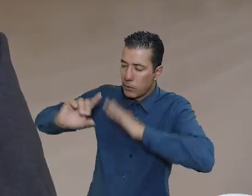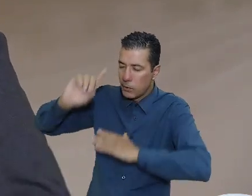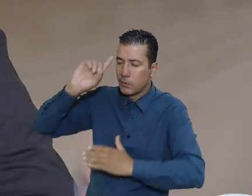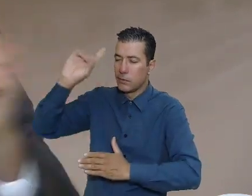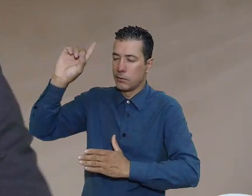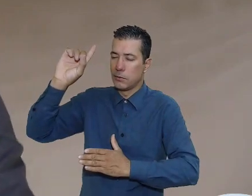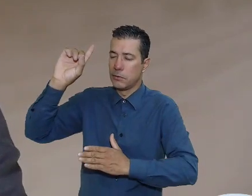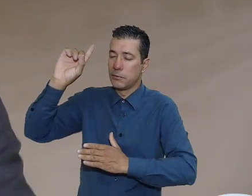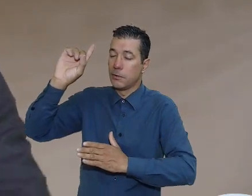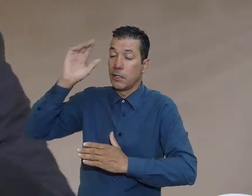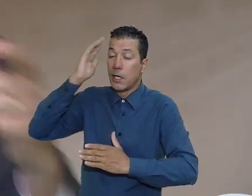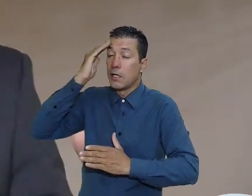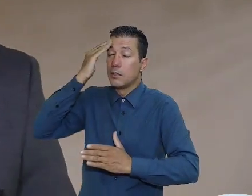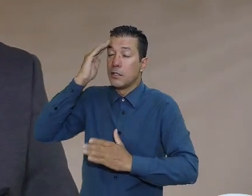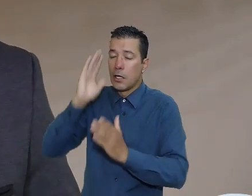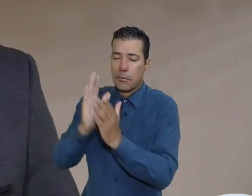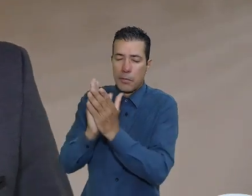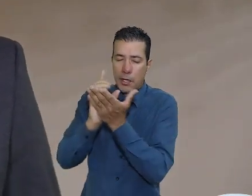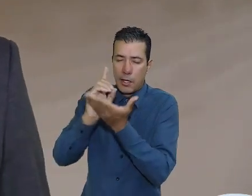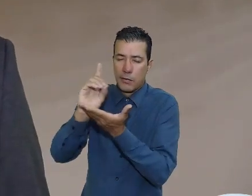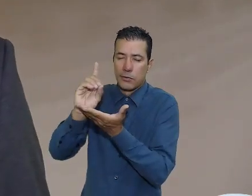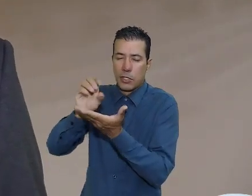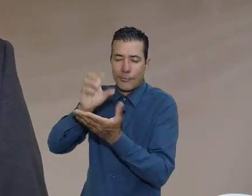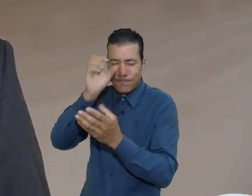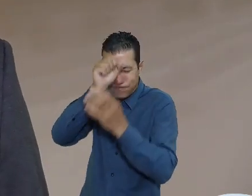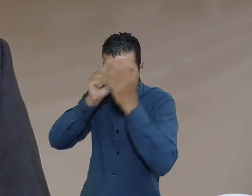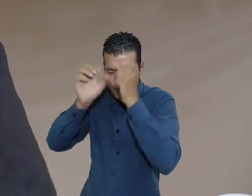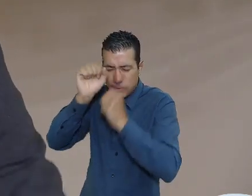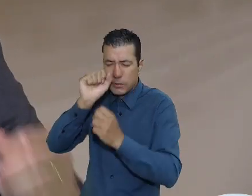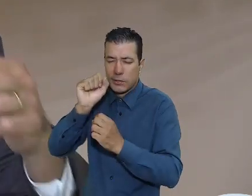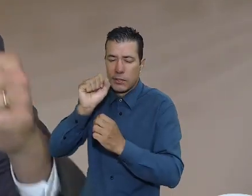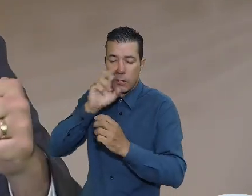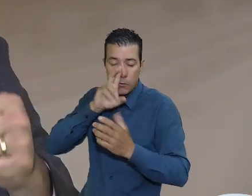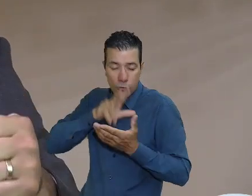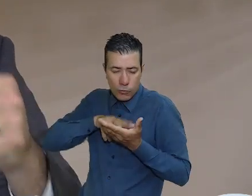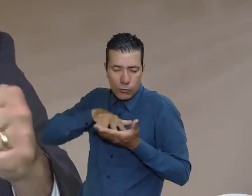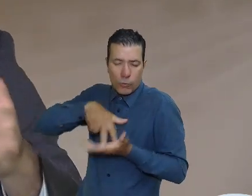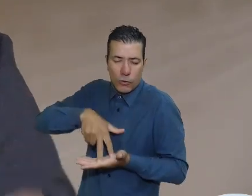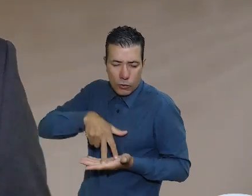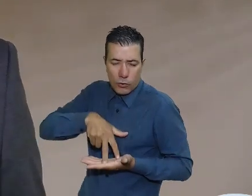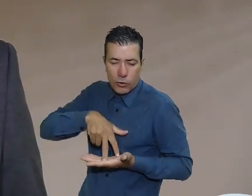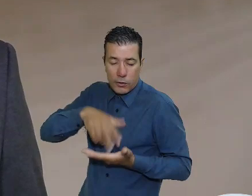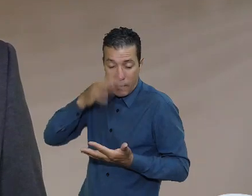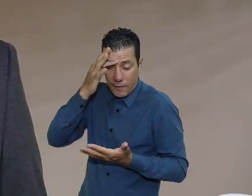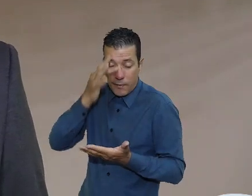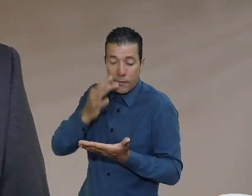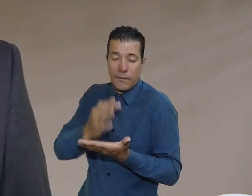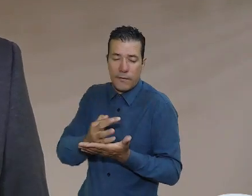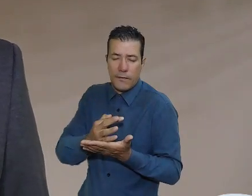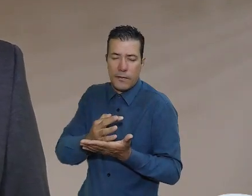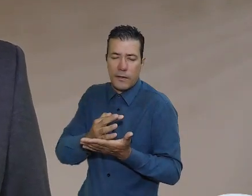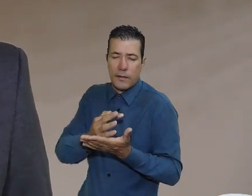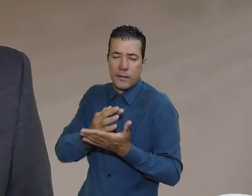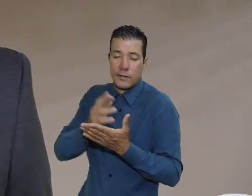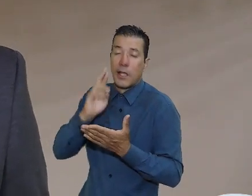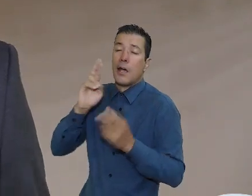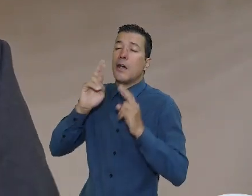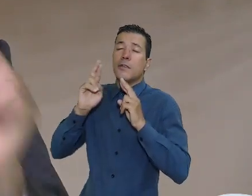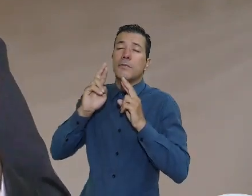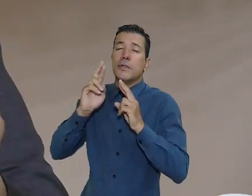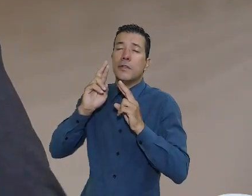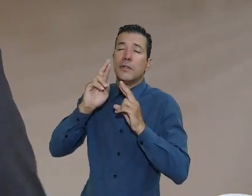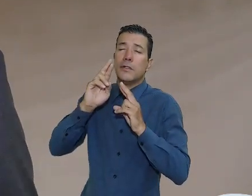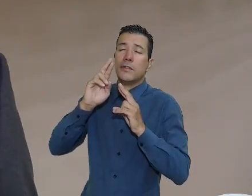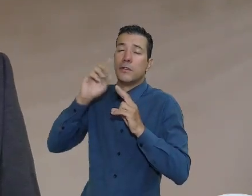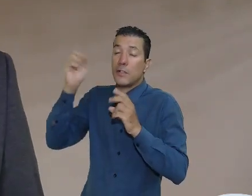juntos ouvir a Tua voz, aprender mais da Tua palavra e, é claro, fortalecermos a nossa fé na doce esperança